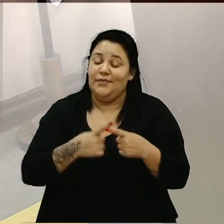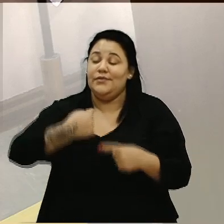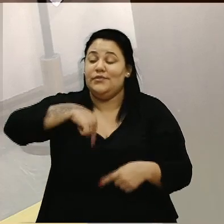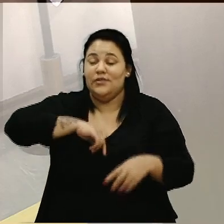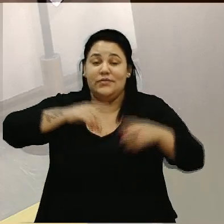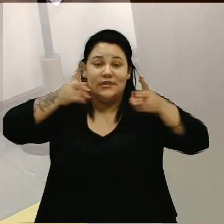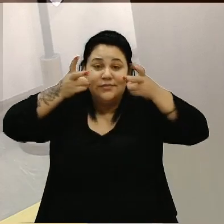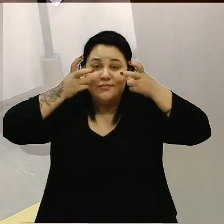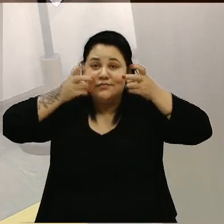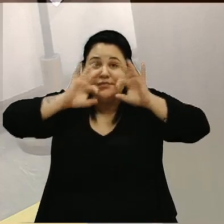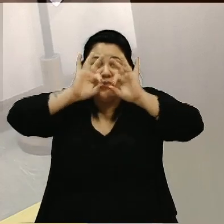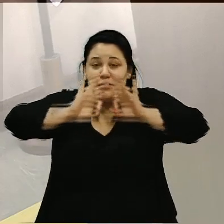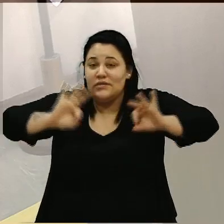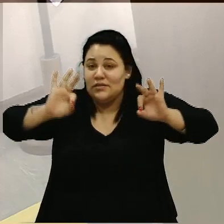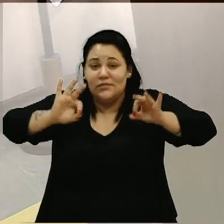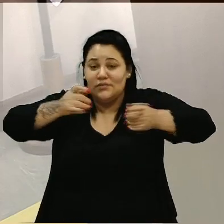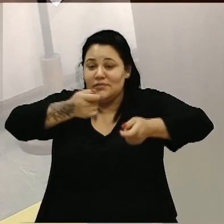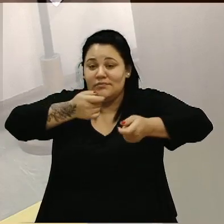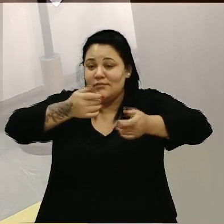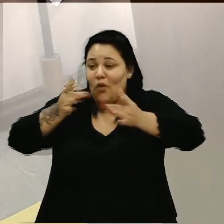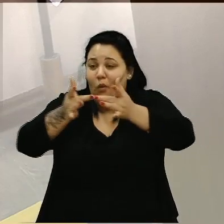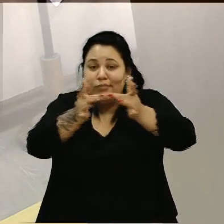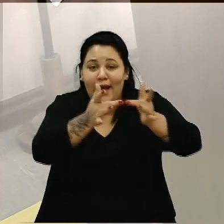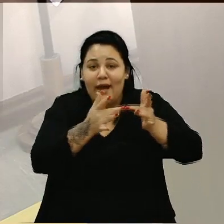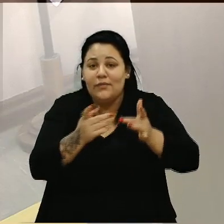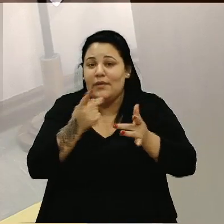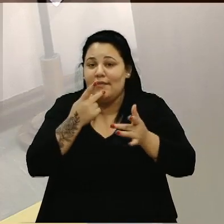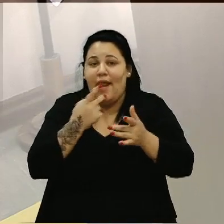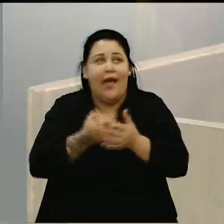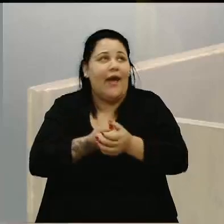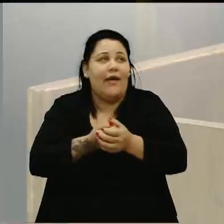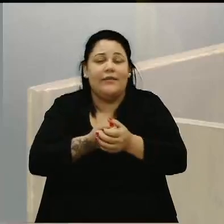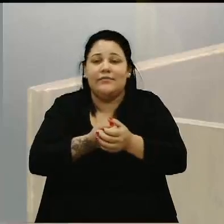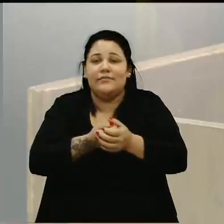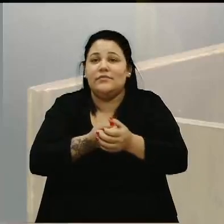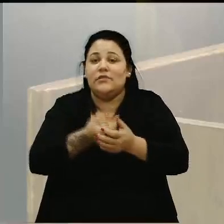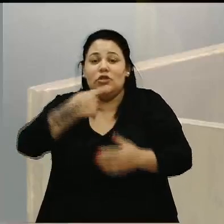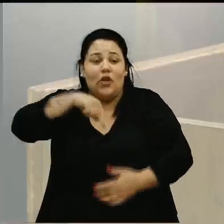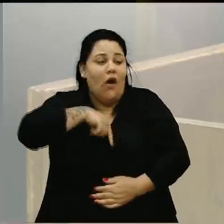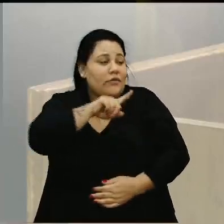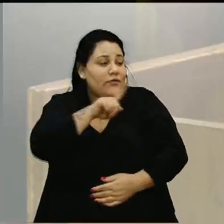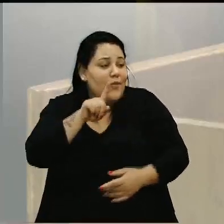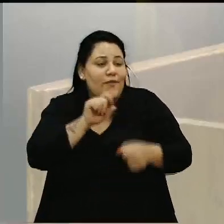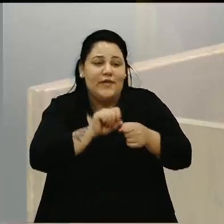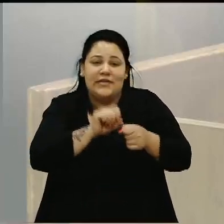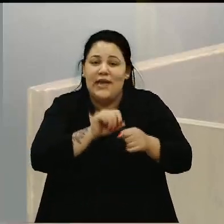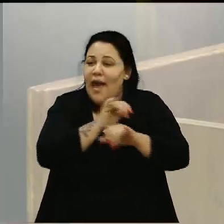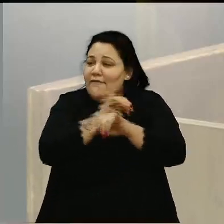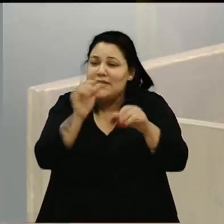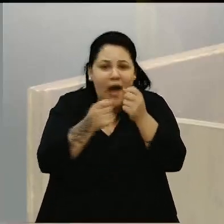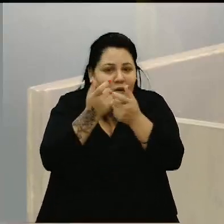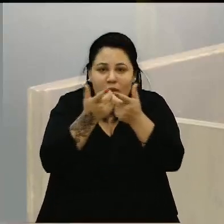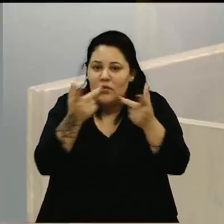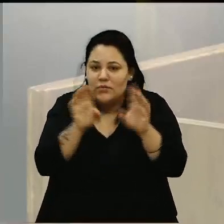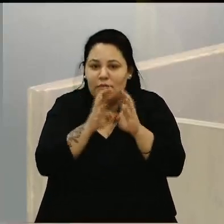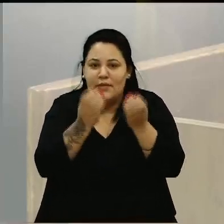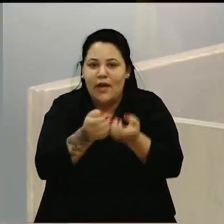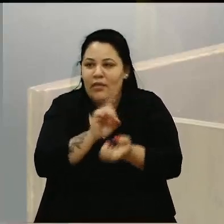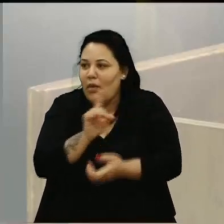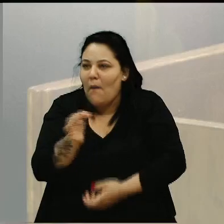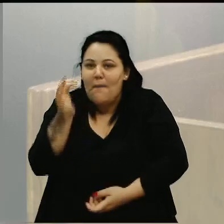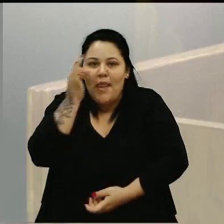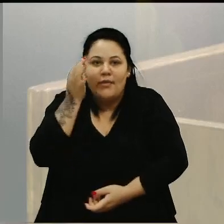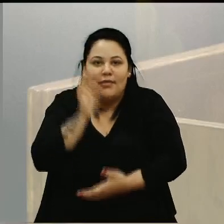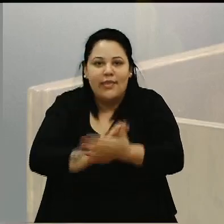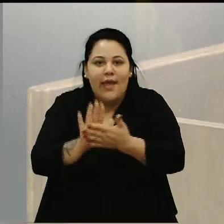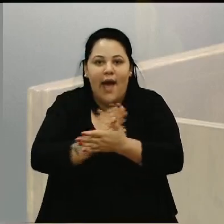simples negociação para dizer nós não vamos fazer, eles não aparecem, né? Nem o